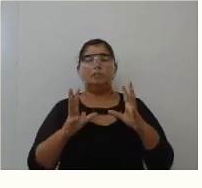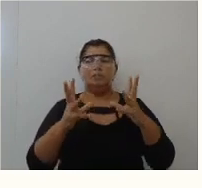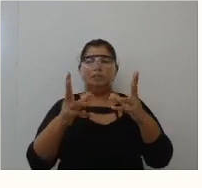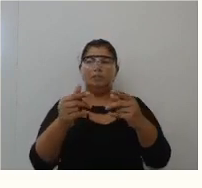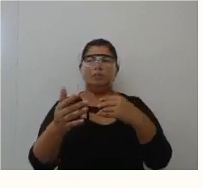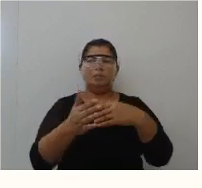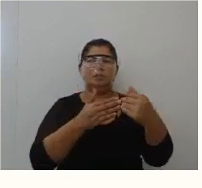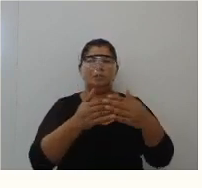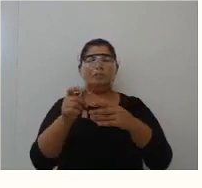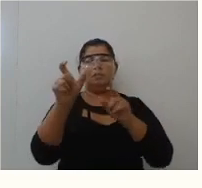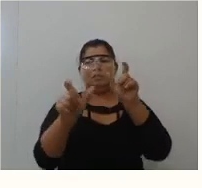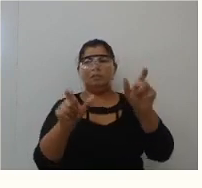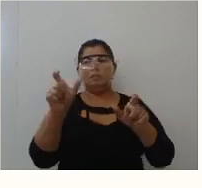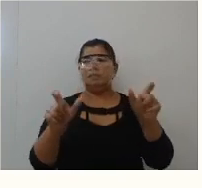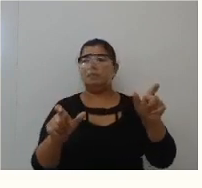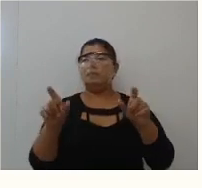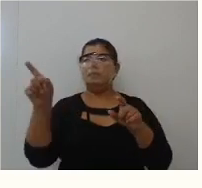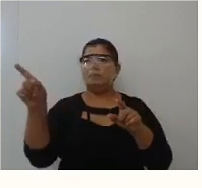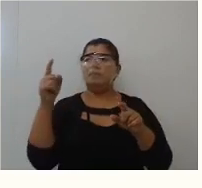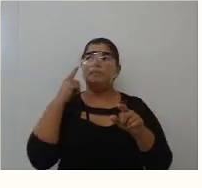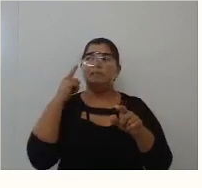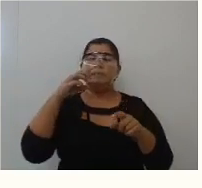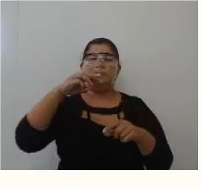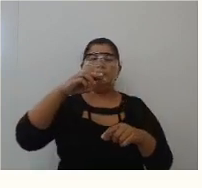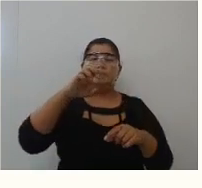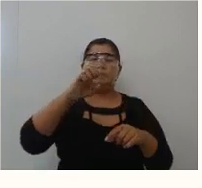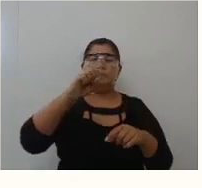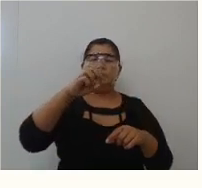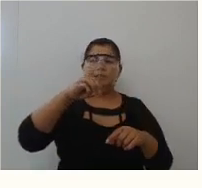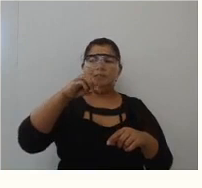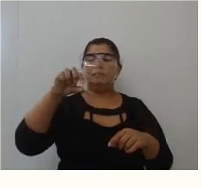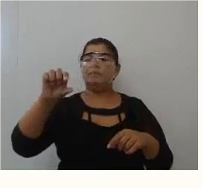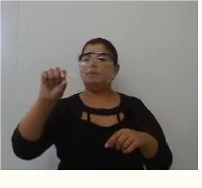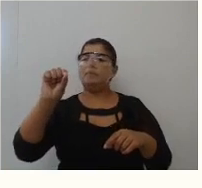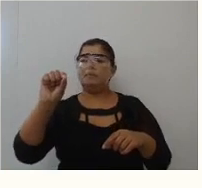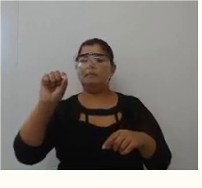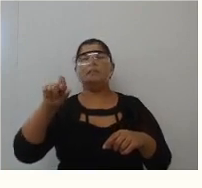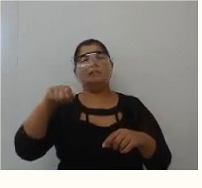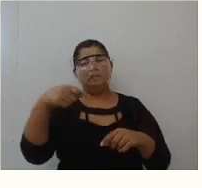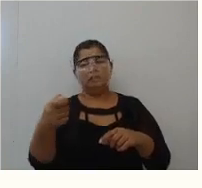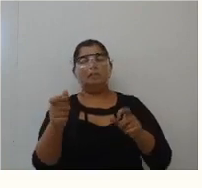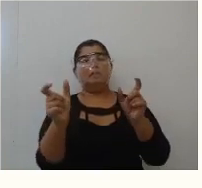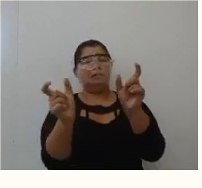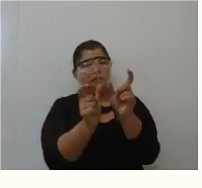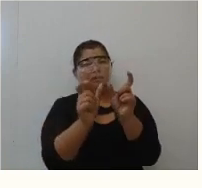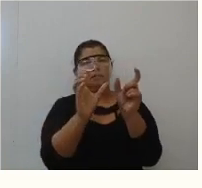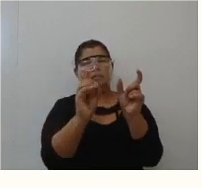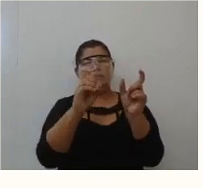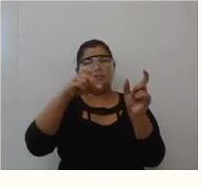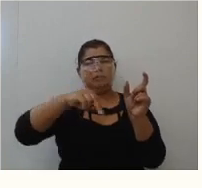qualquer cidadão, ó, mesmo que, ainda que, outro exemplo de conjunção